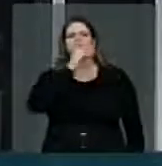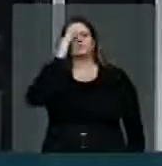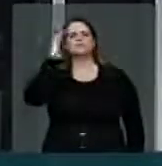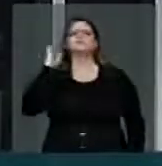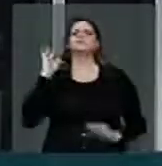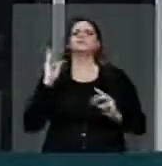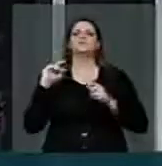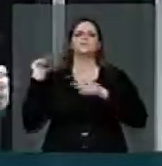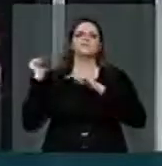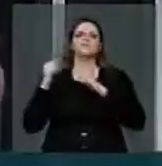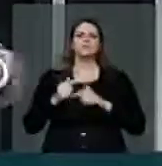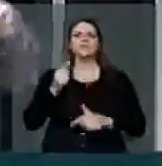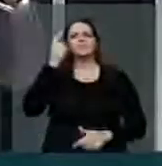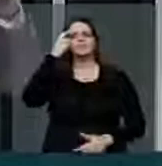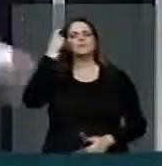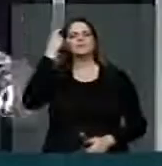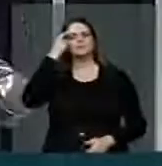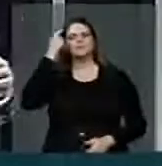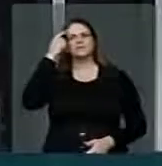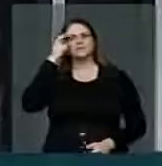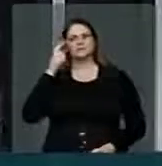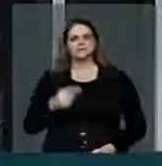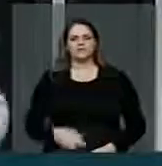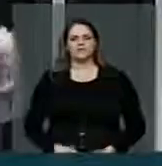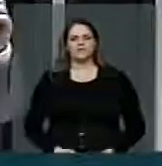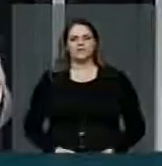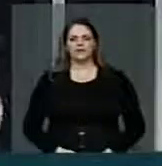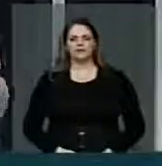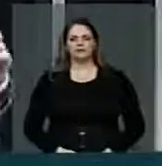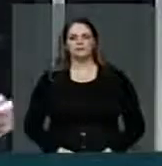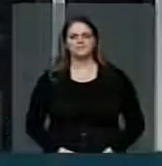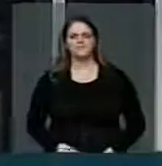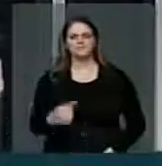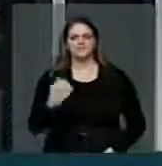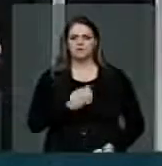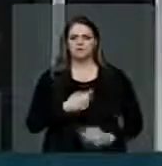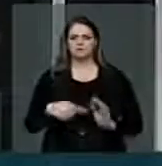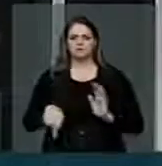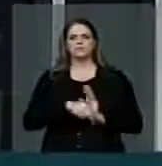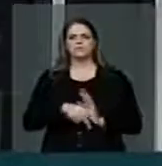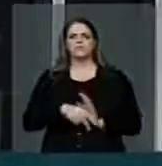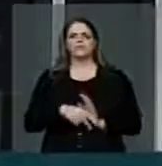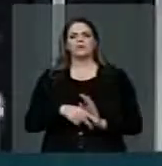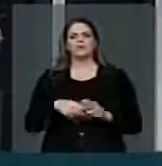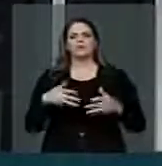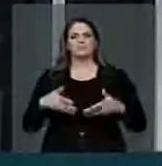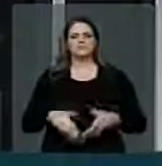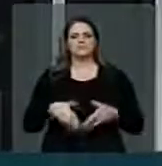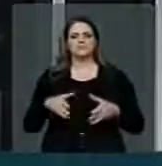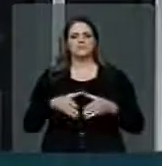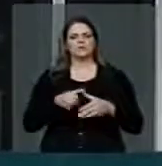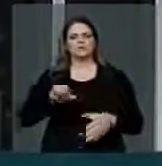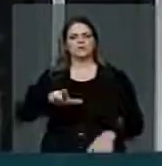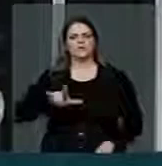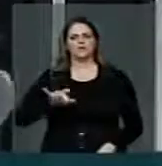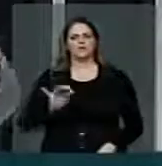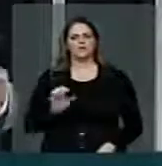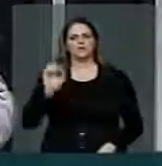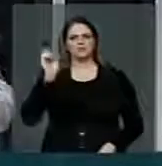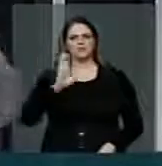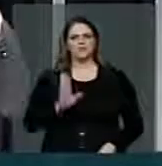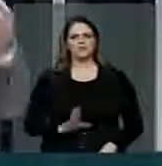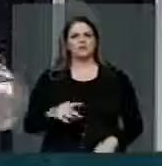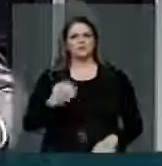os preconceitos que são formados por nós mesmos, que formamos a elite do país, que muitas vezes não entendemos que